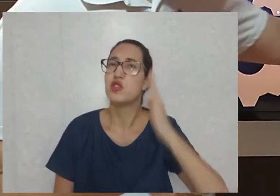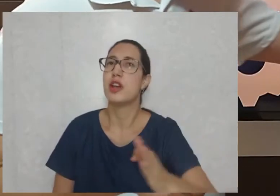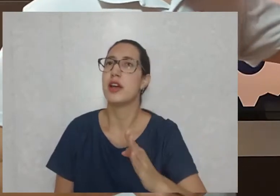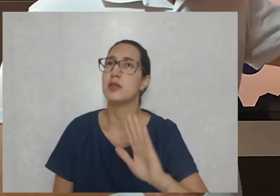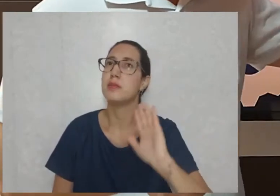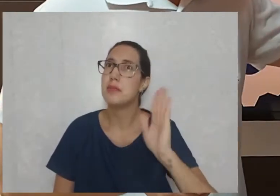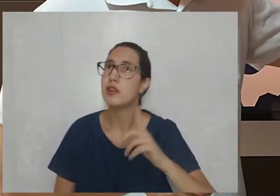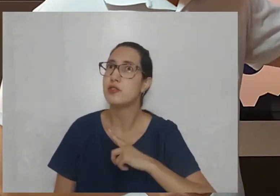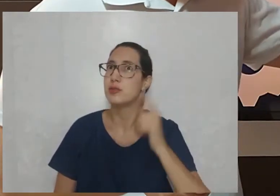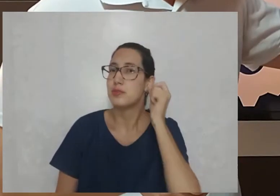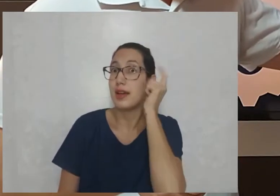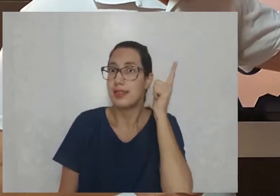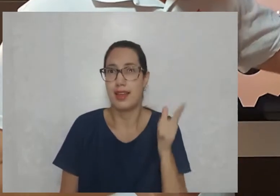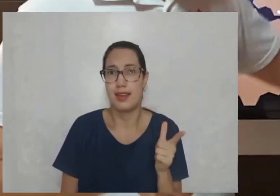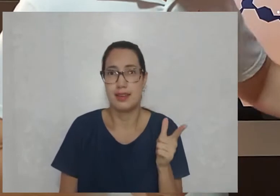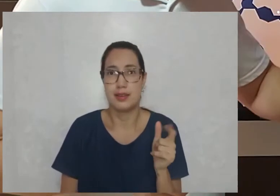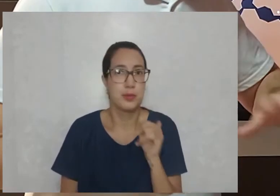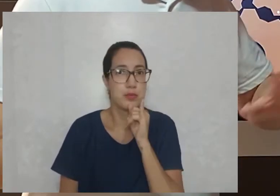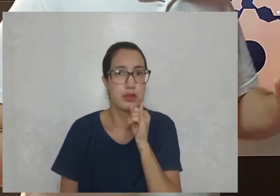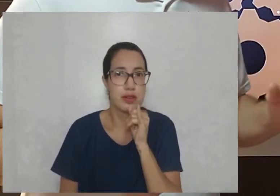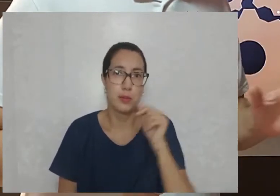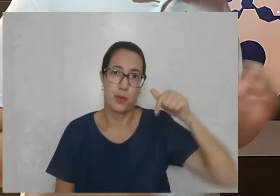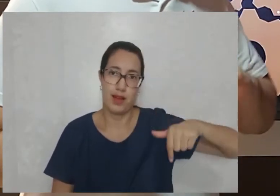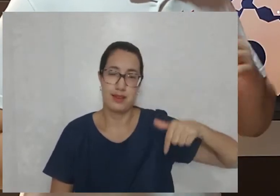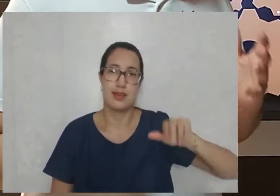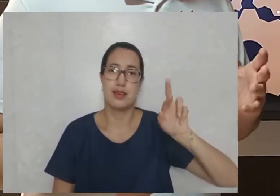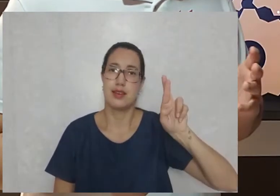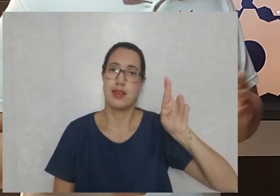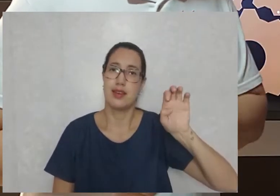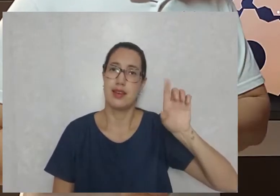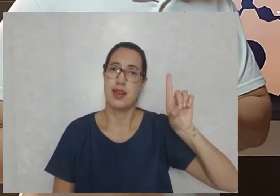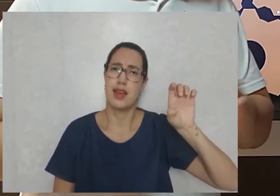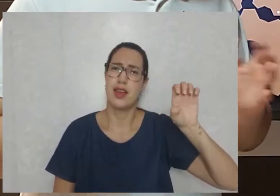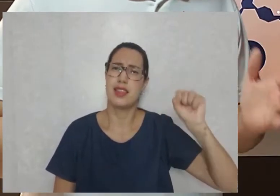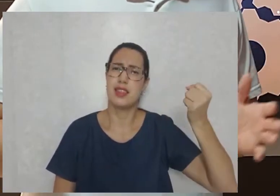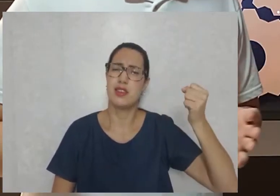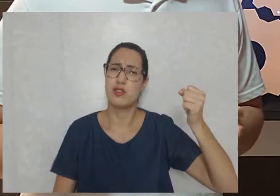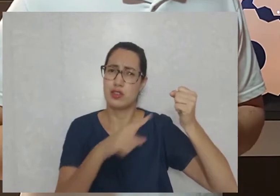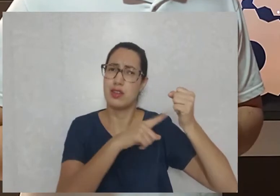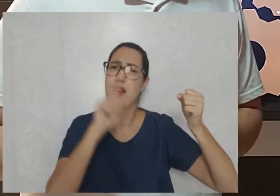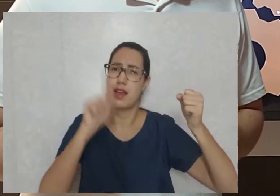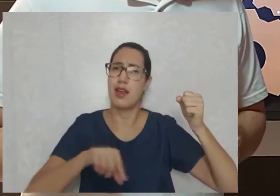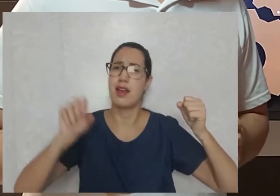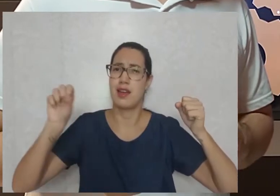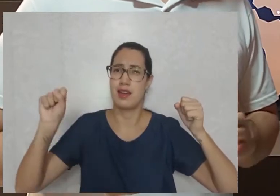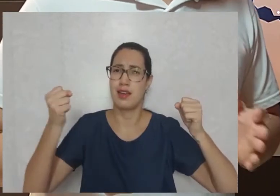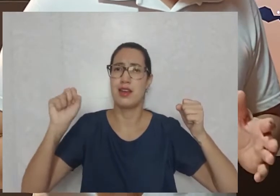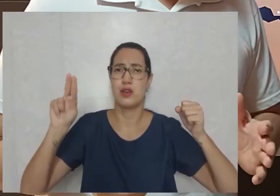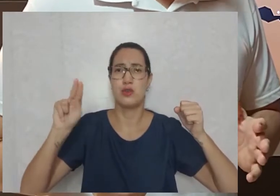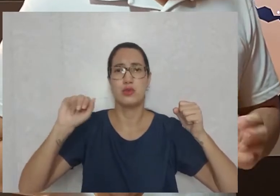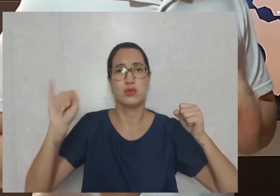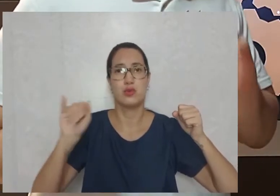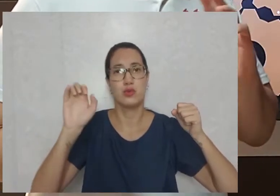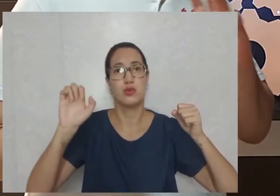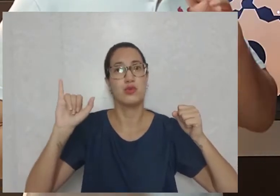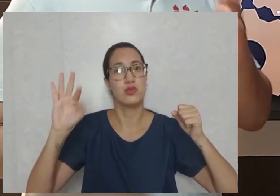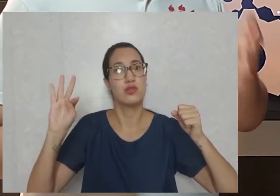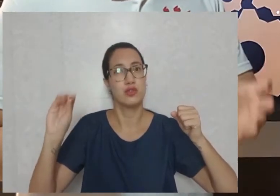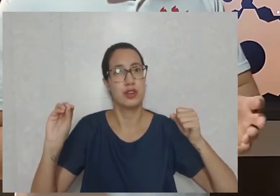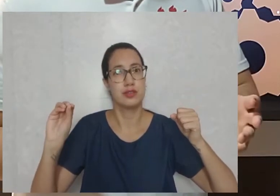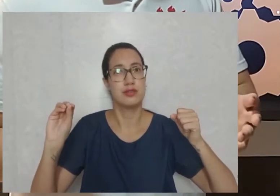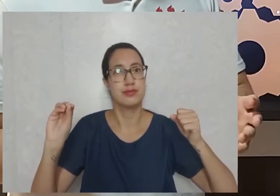seria? Seria redes, nosso sujeito. Então, assim, alguém vai perguntar para você, o que é que você mais gosta no curso de computação? Aí o cara fala, redes. Então você